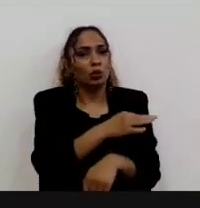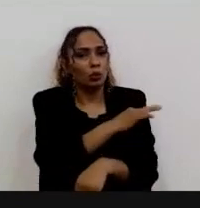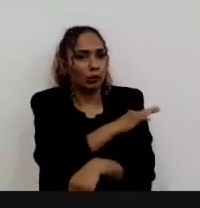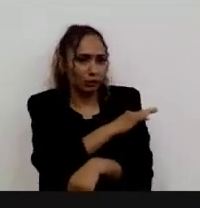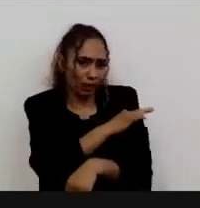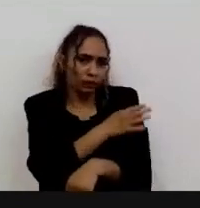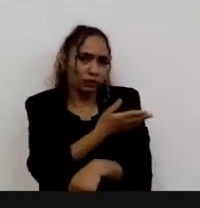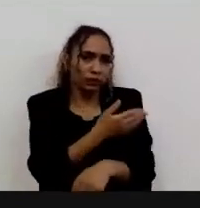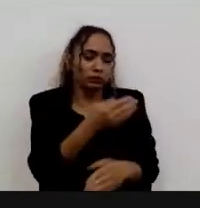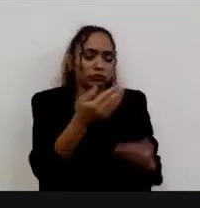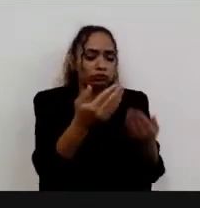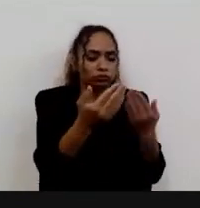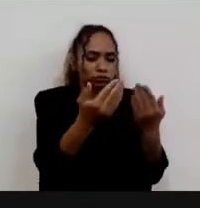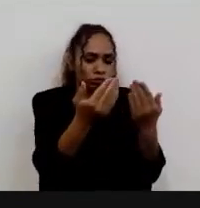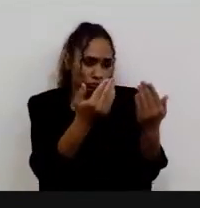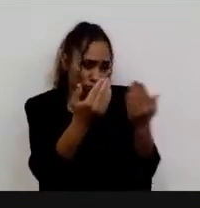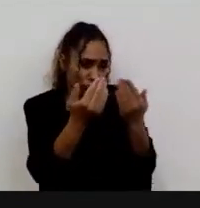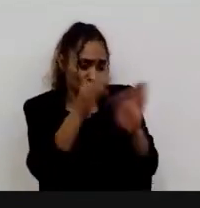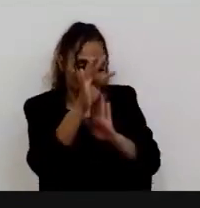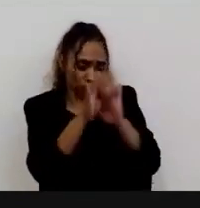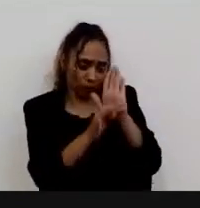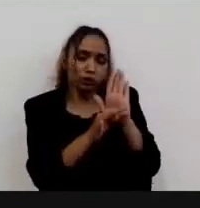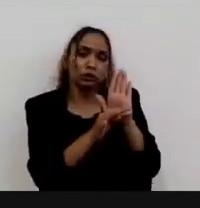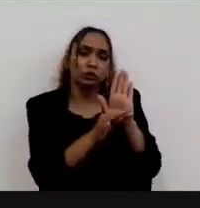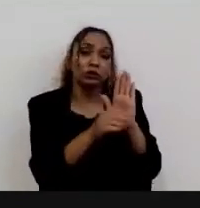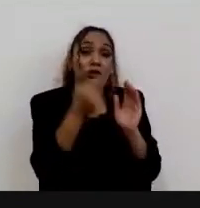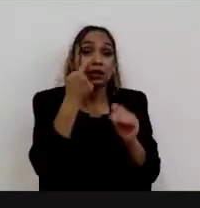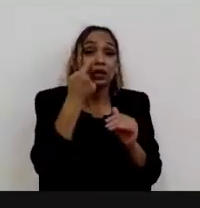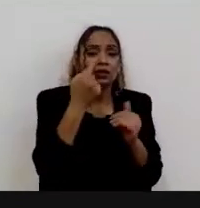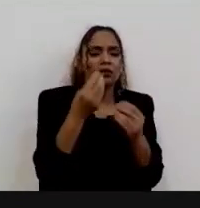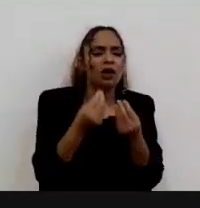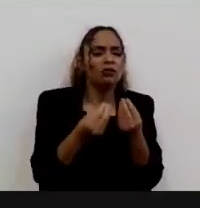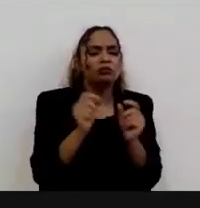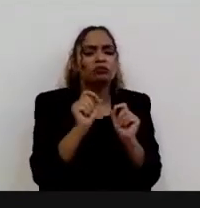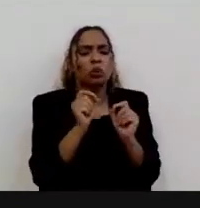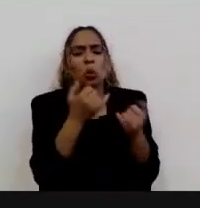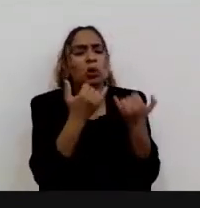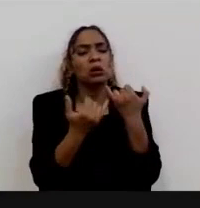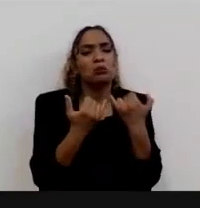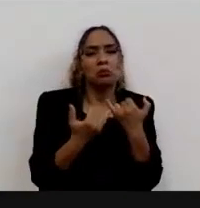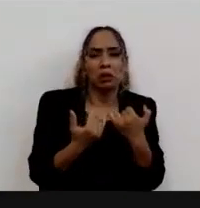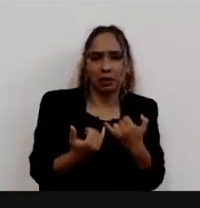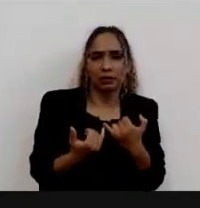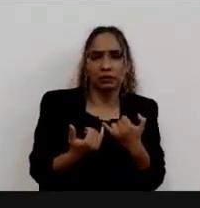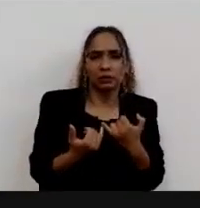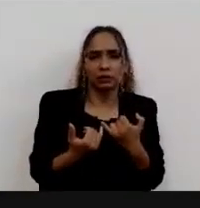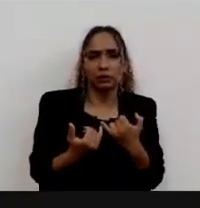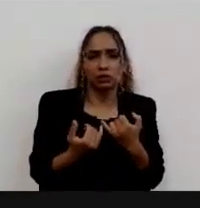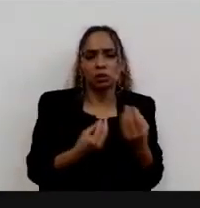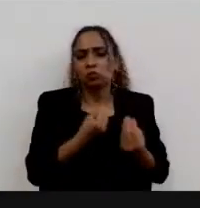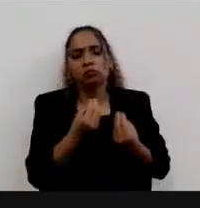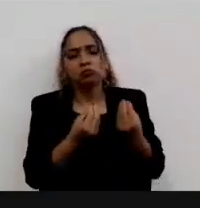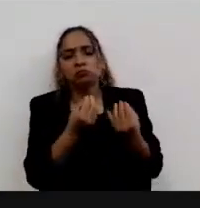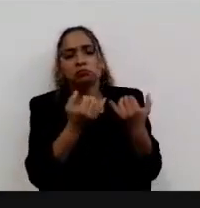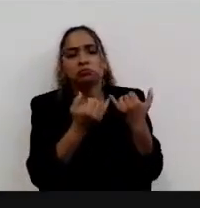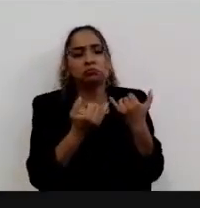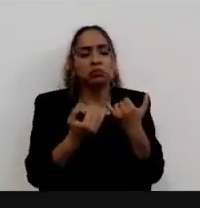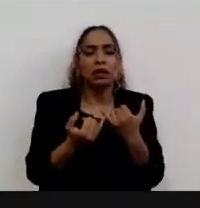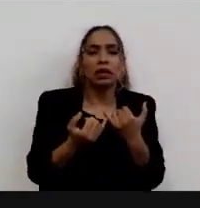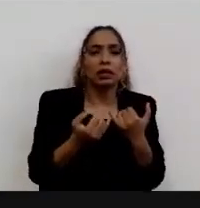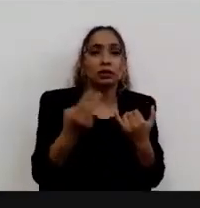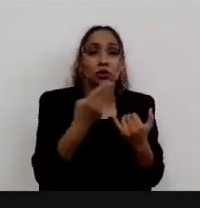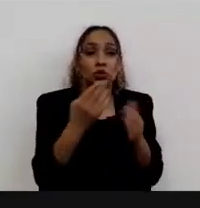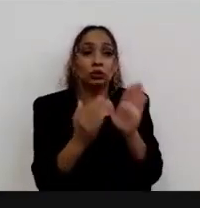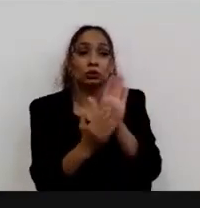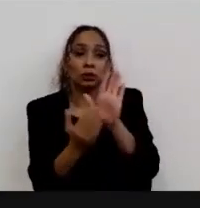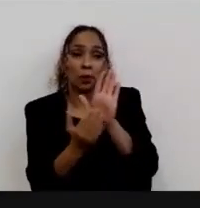comparados esses textos e identificado o quão similares eles são. Né, então, o quão similares duas proposições